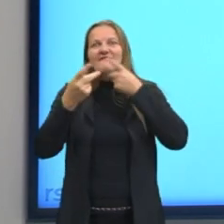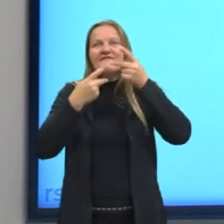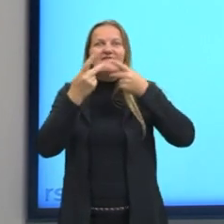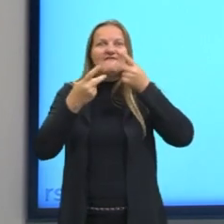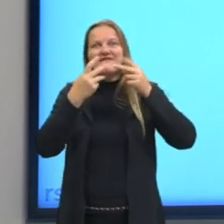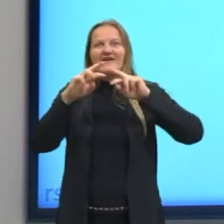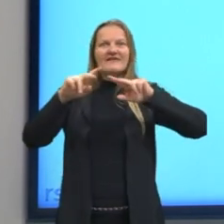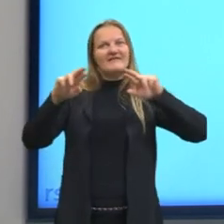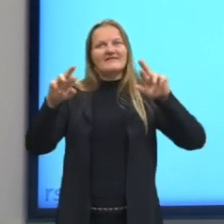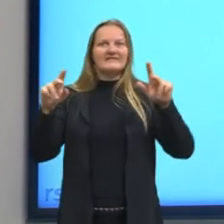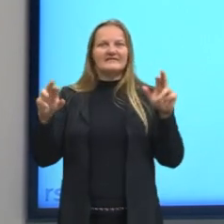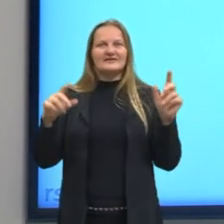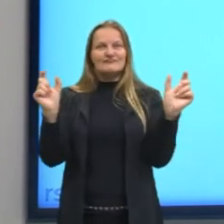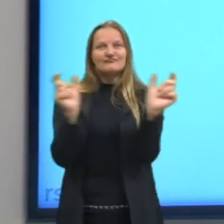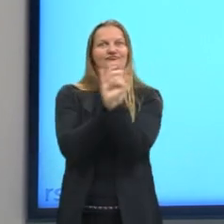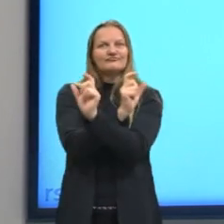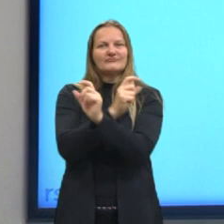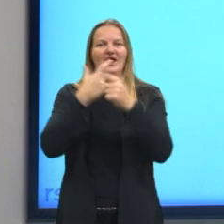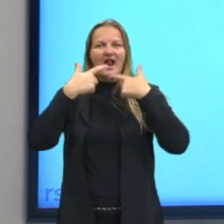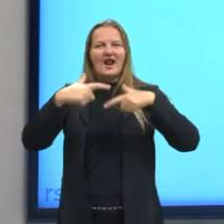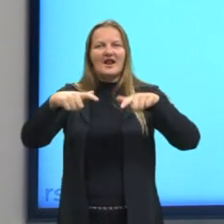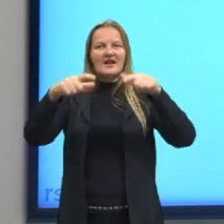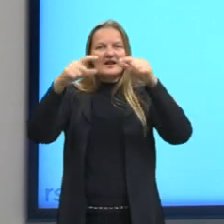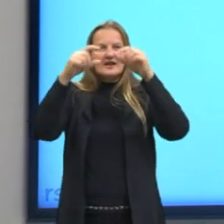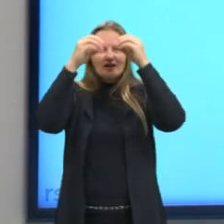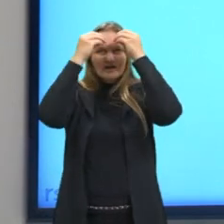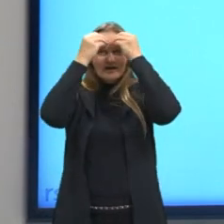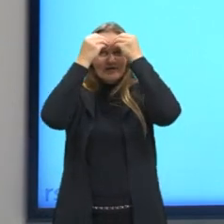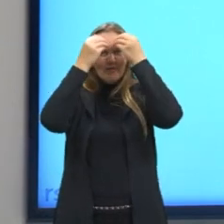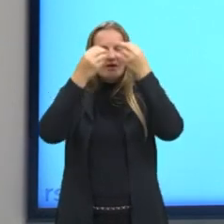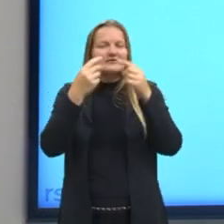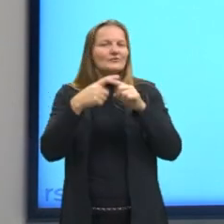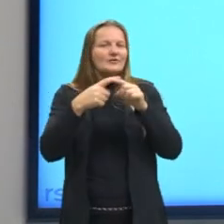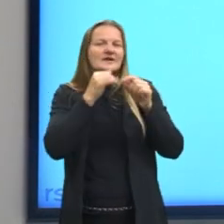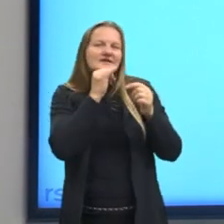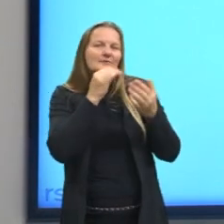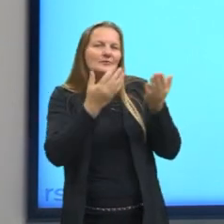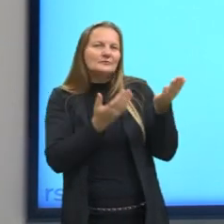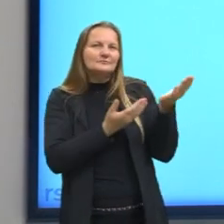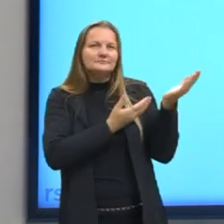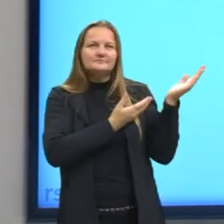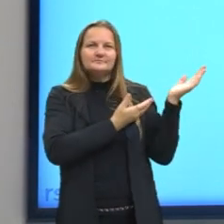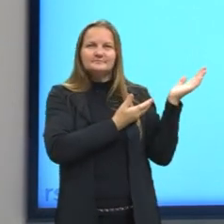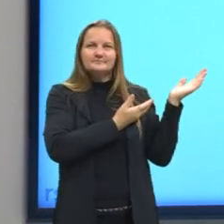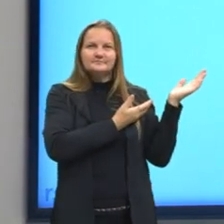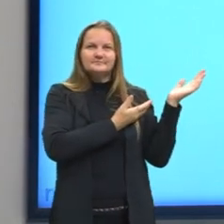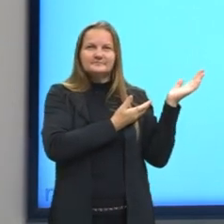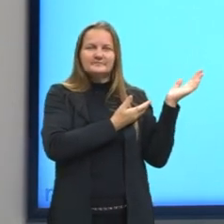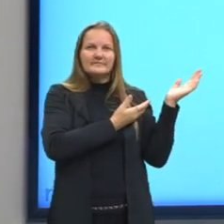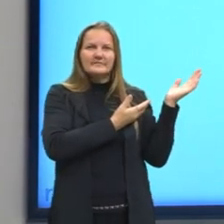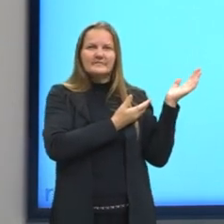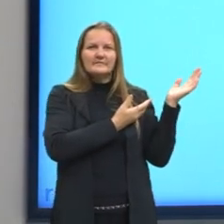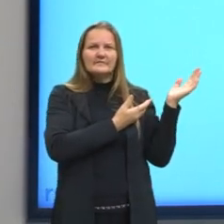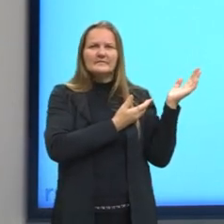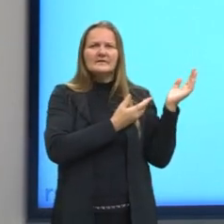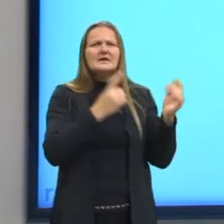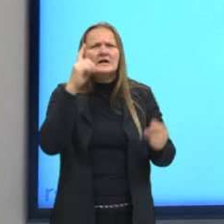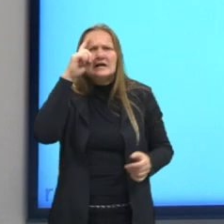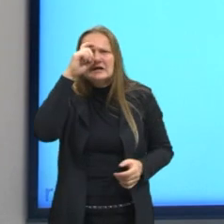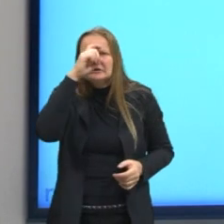essas inversões de linguagem Então aqui tem um exemplo de uma frase que ele disse que é